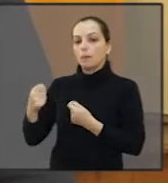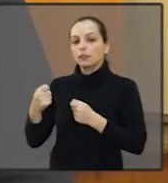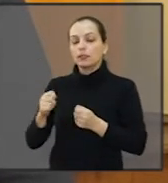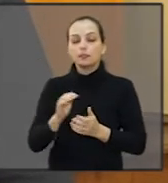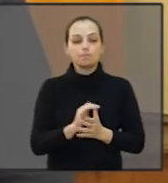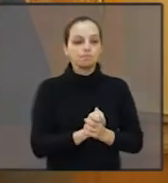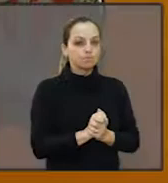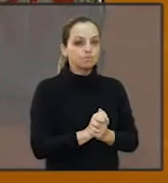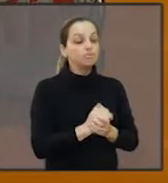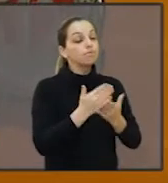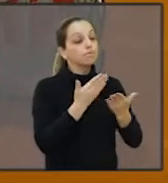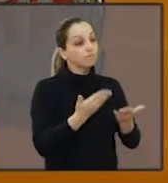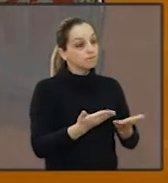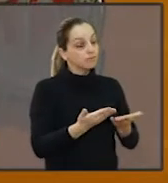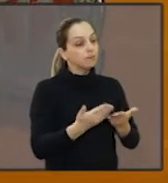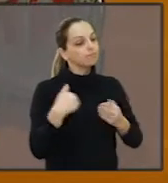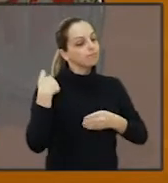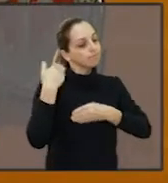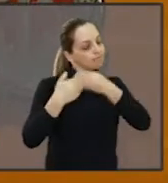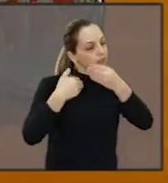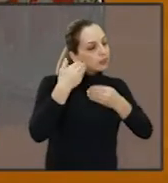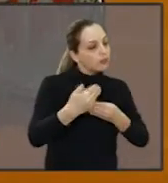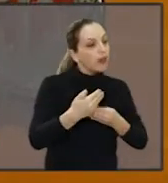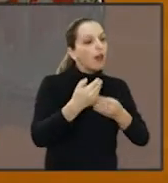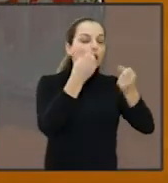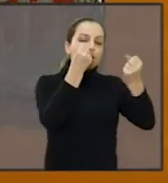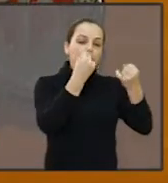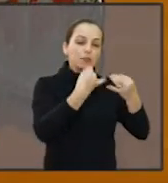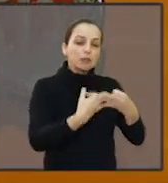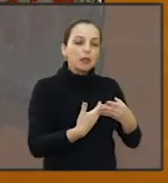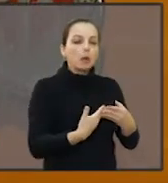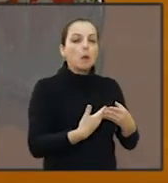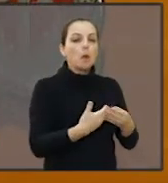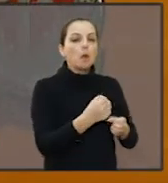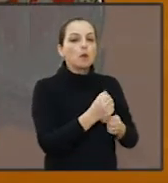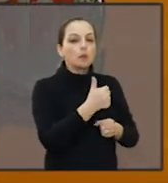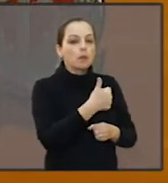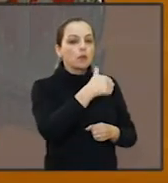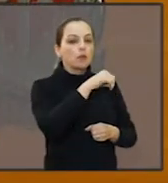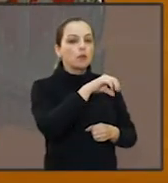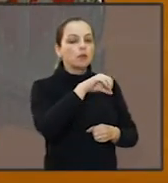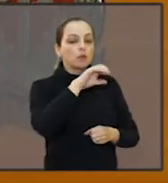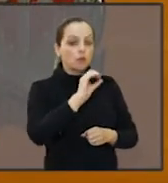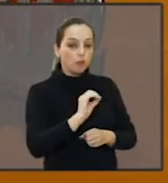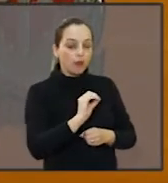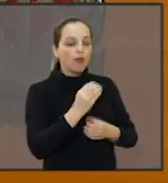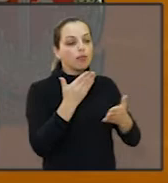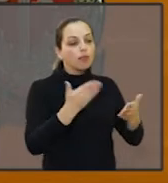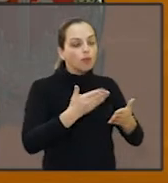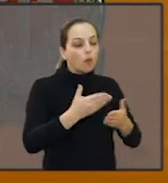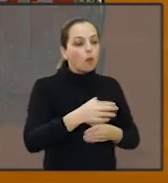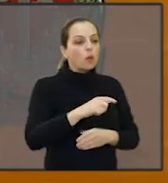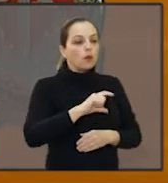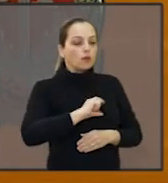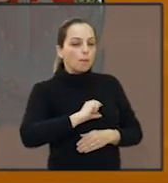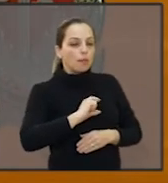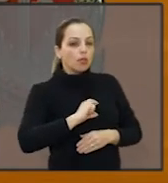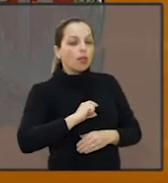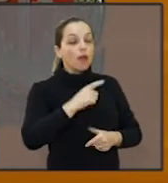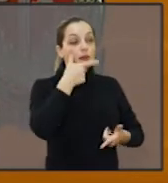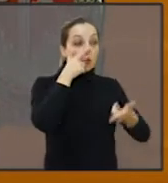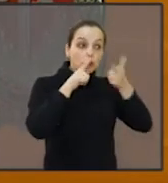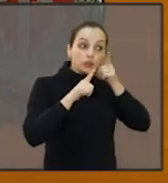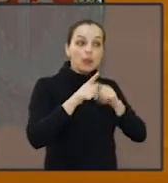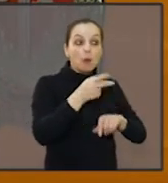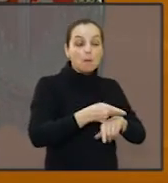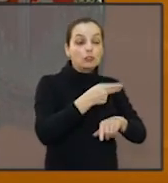valorizada. Bom, por falar nisso, em geração, ela falou da geração de 90, vai falar agora dessas